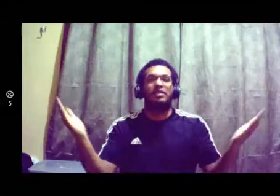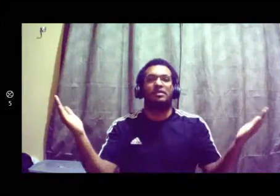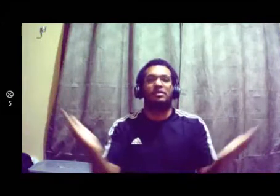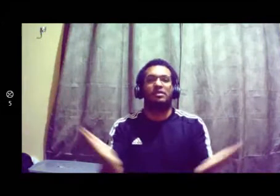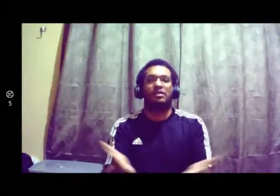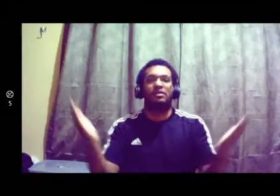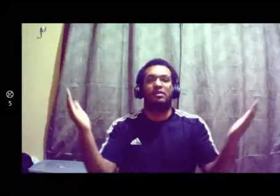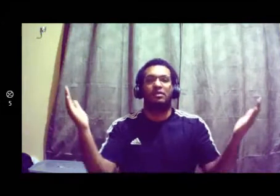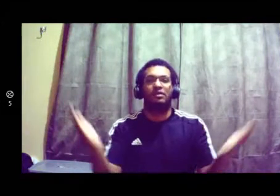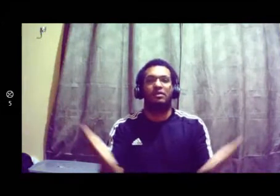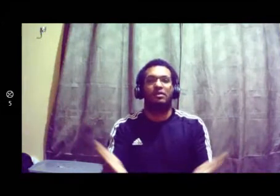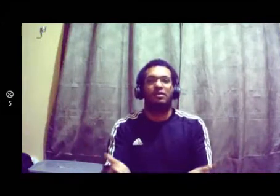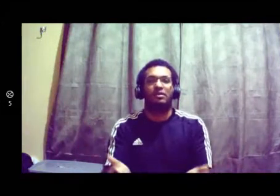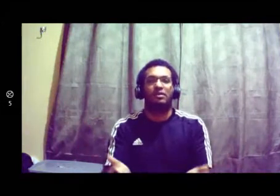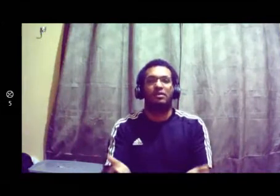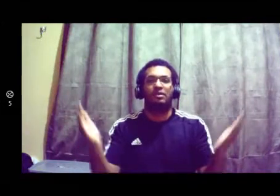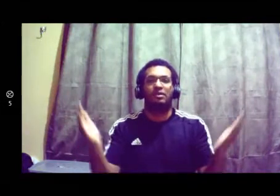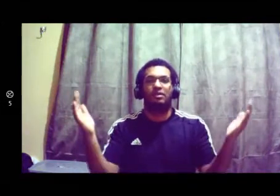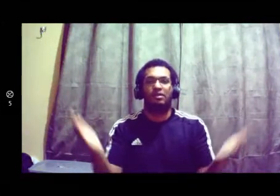vezes.